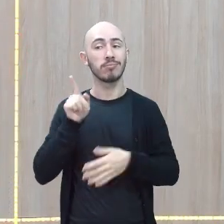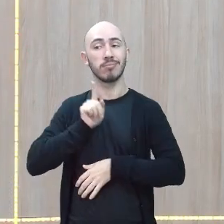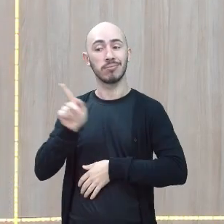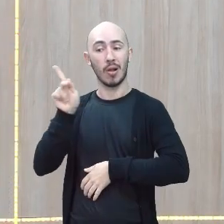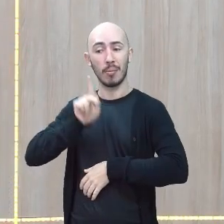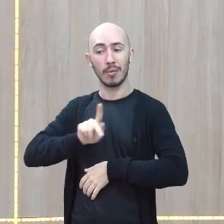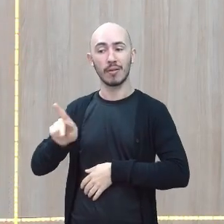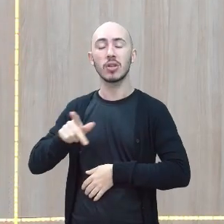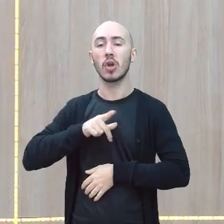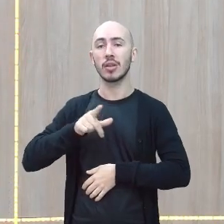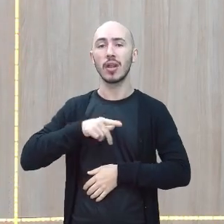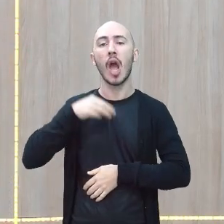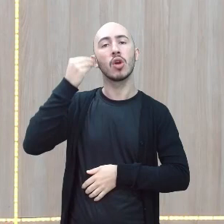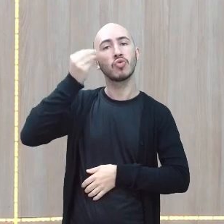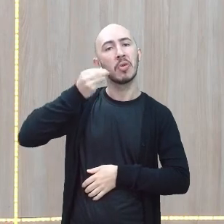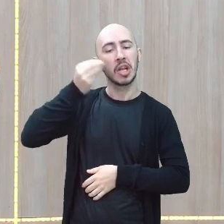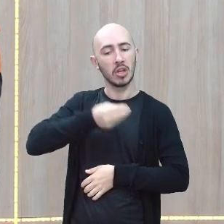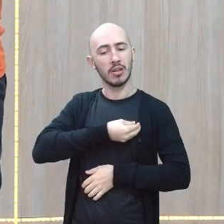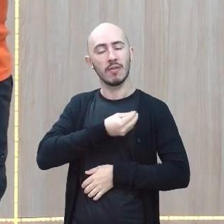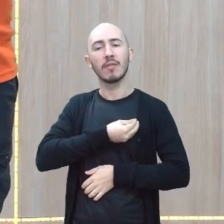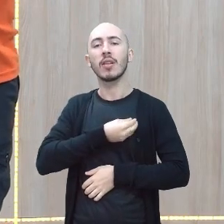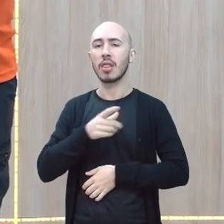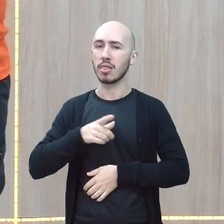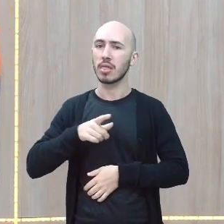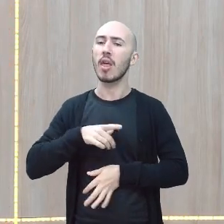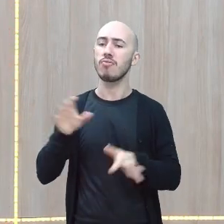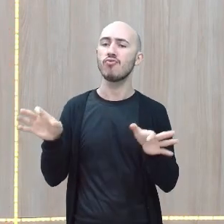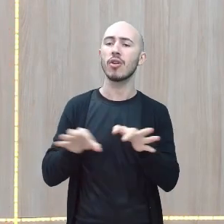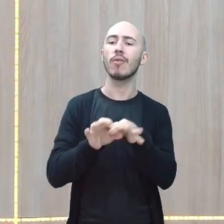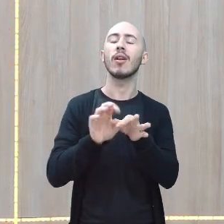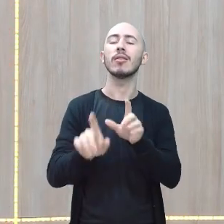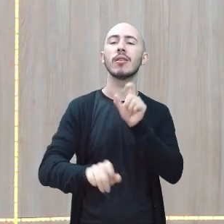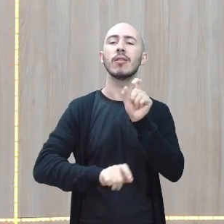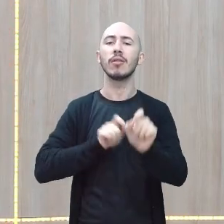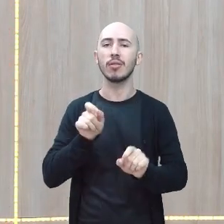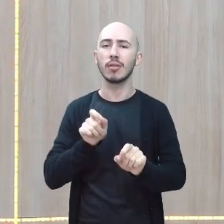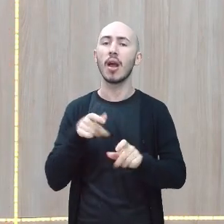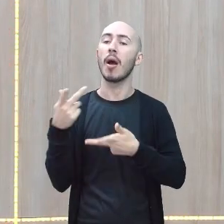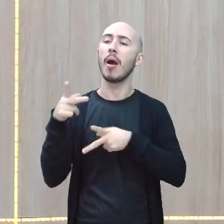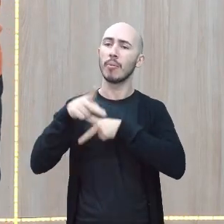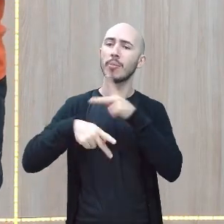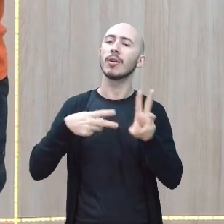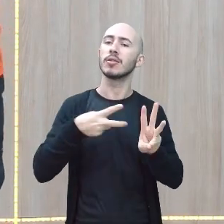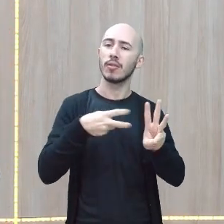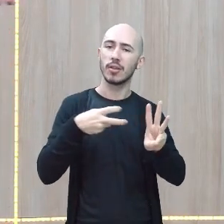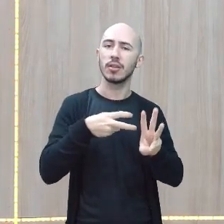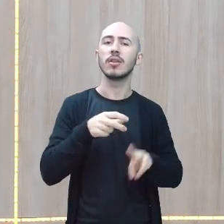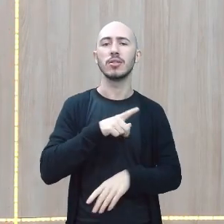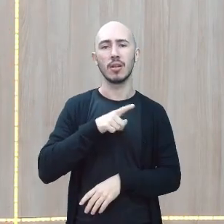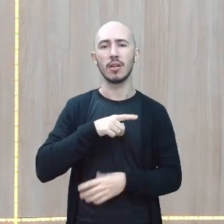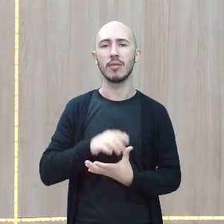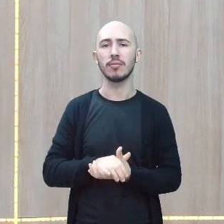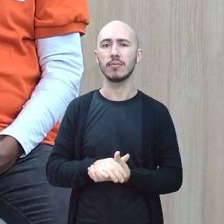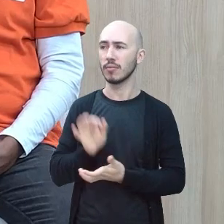tem a história de vida dele ligada à população indígena, não é isso,